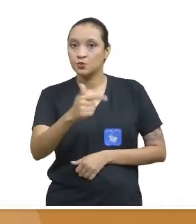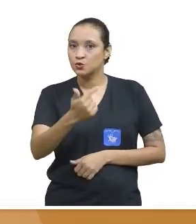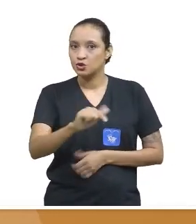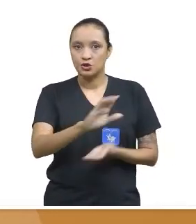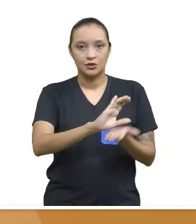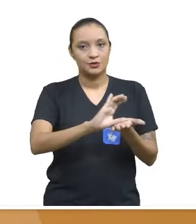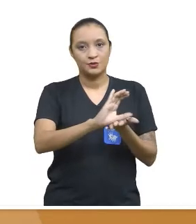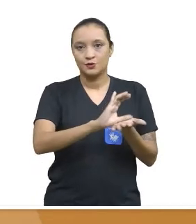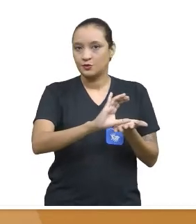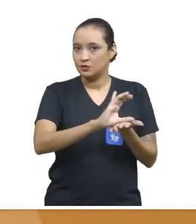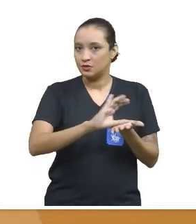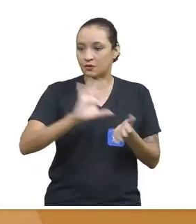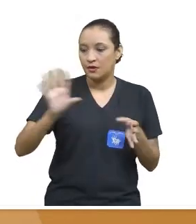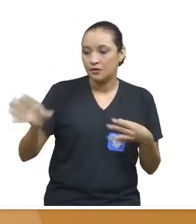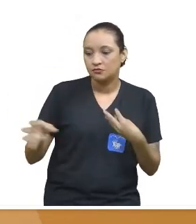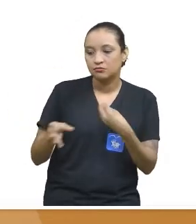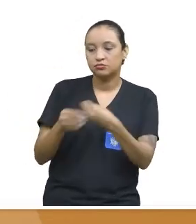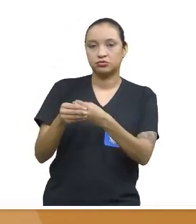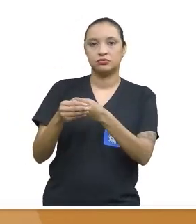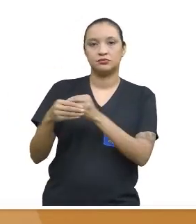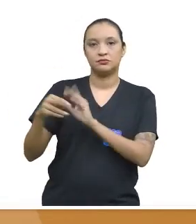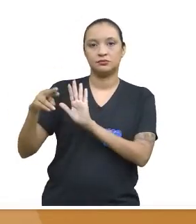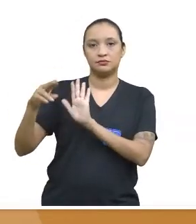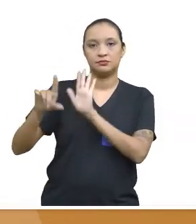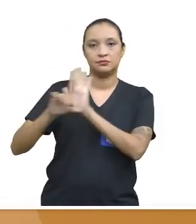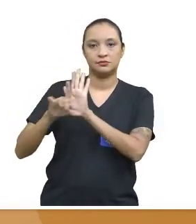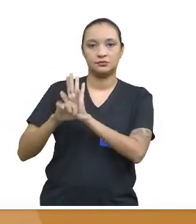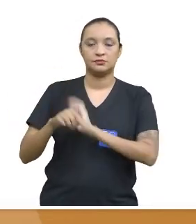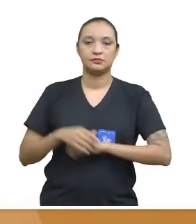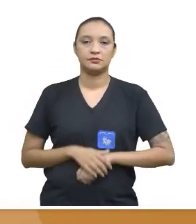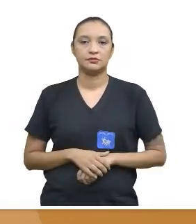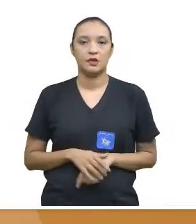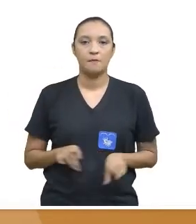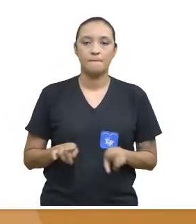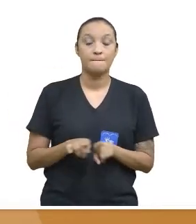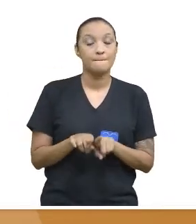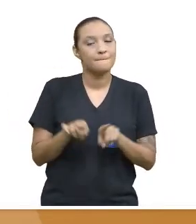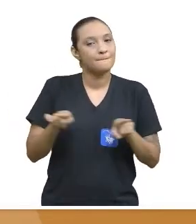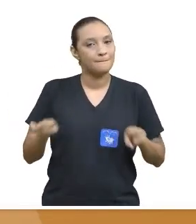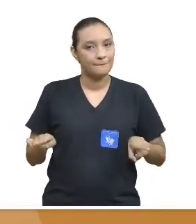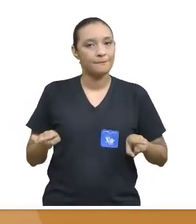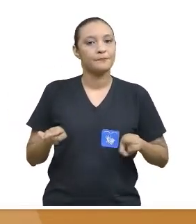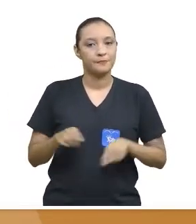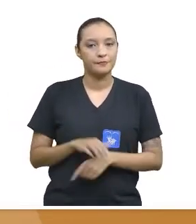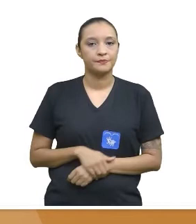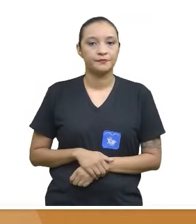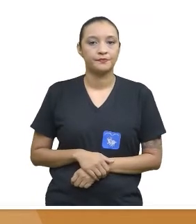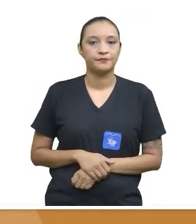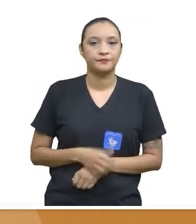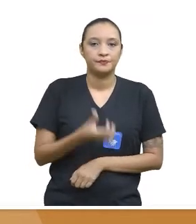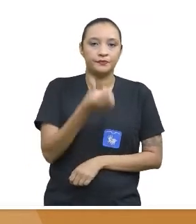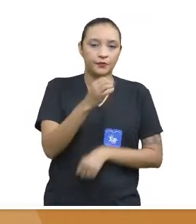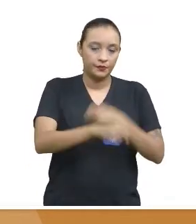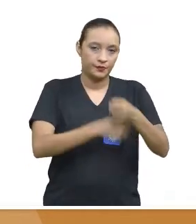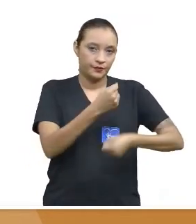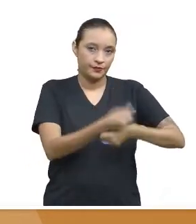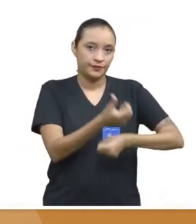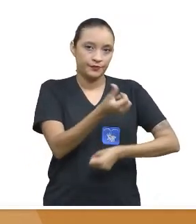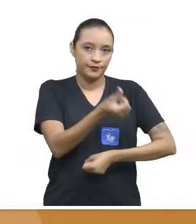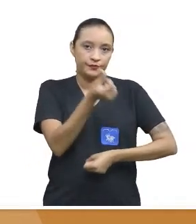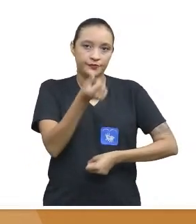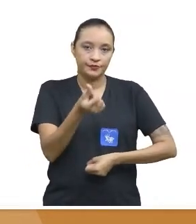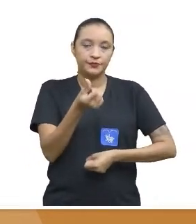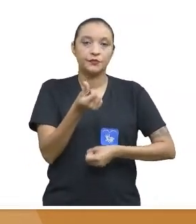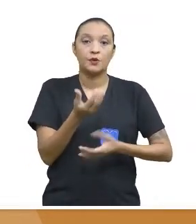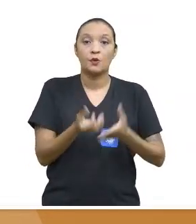constitucionais. Ele era ali um parêntese. Porém, como eu falei para vocês, em 66 vão começar a surgir